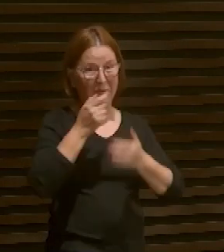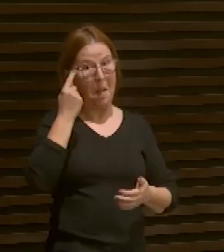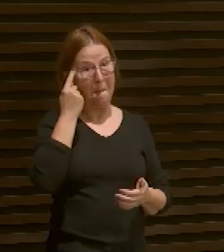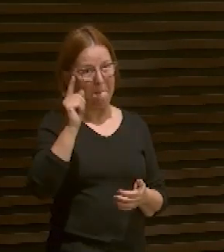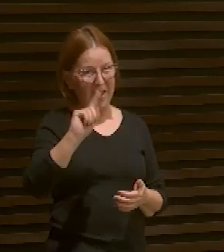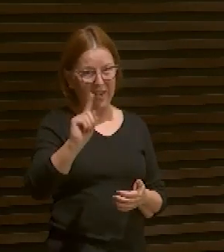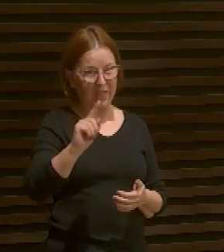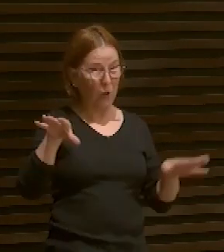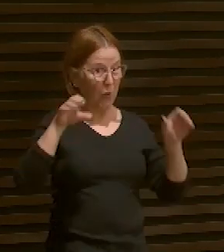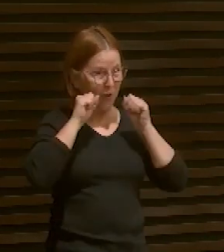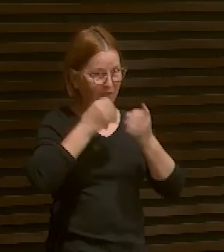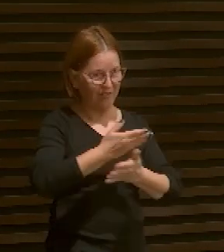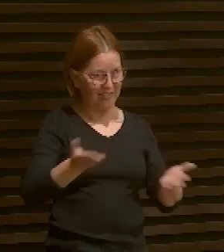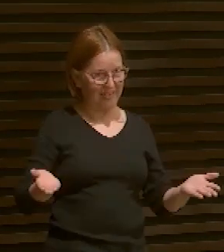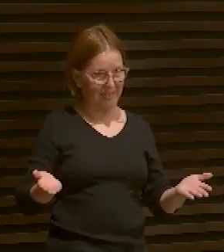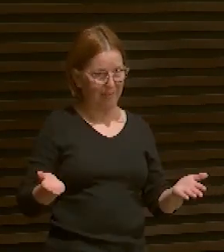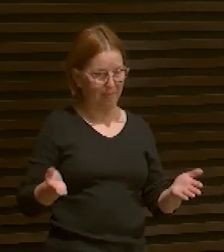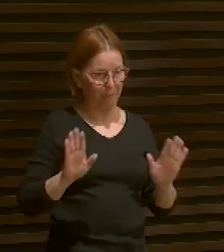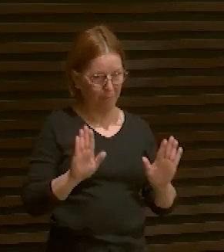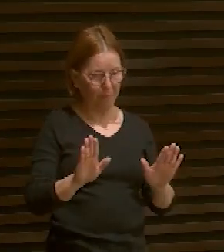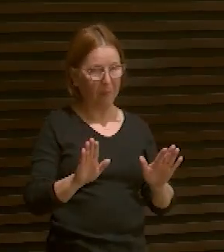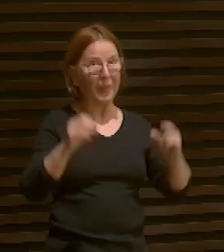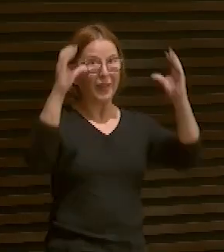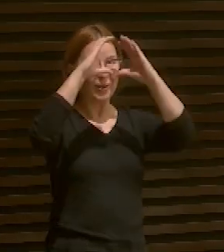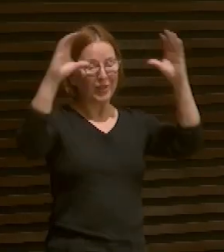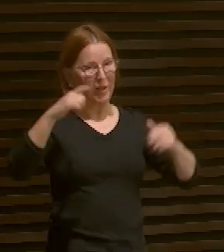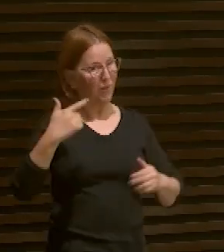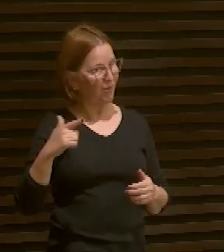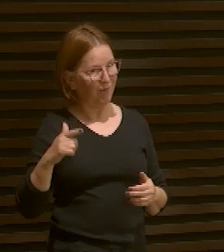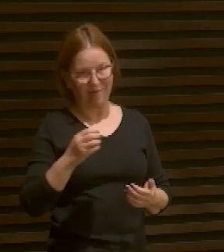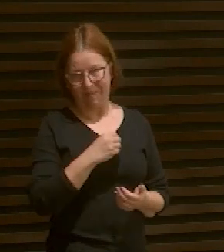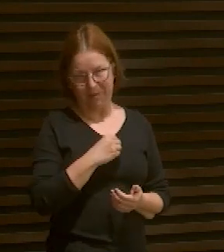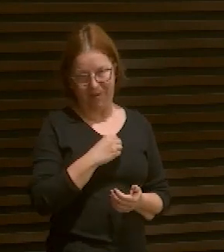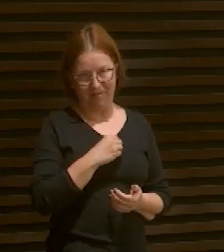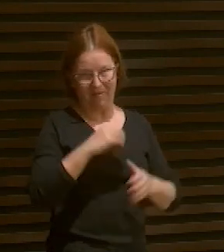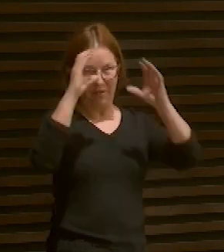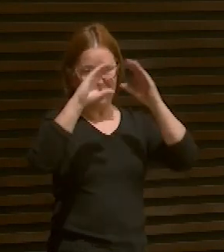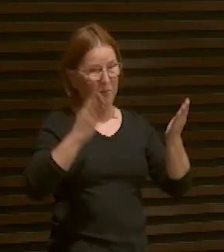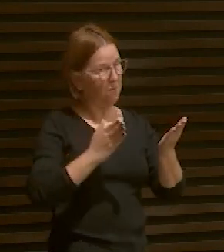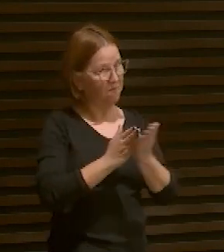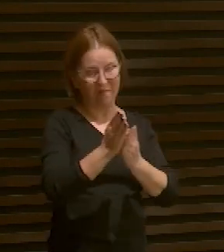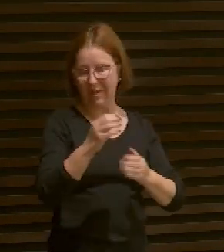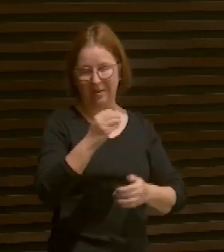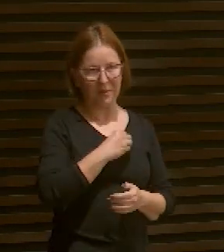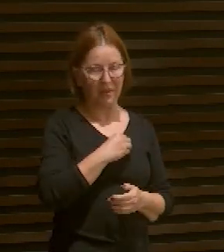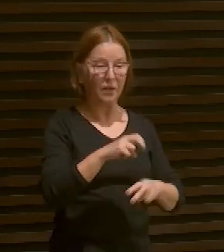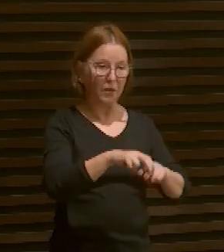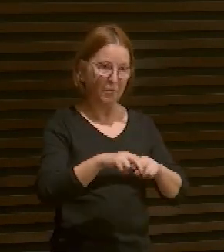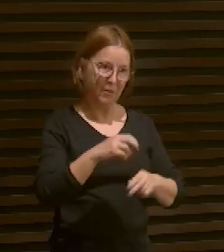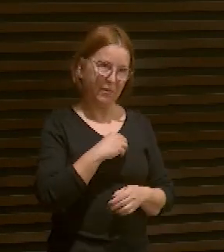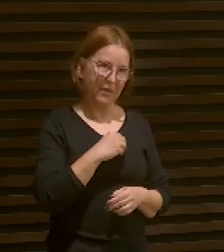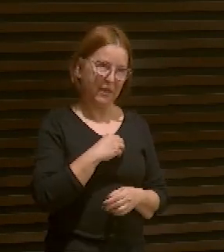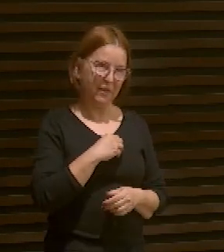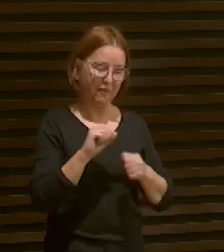Amados, no céu não tem pecado. No céu não entra pecado. Por isso o pecado